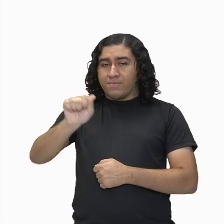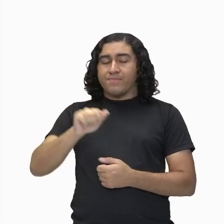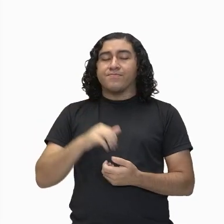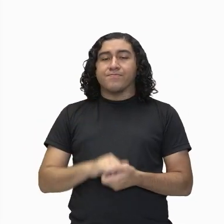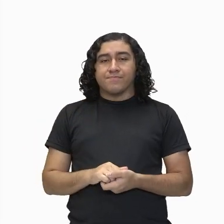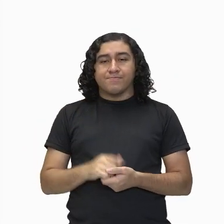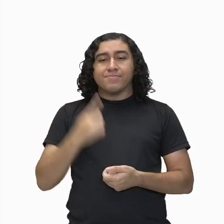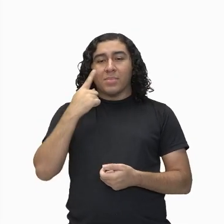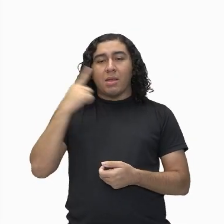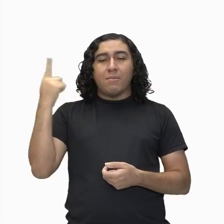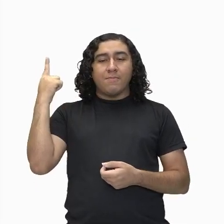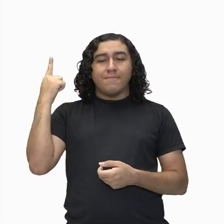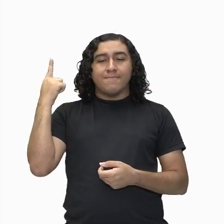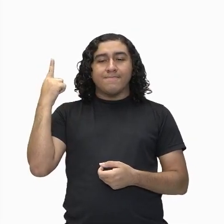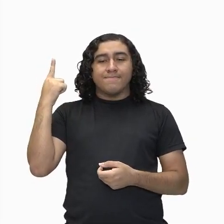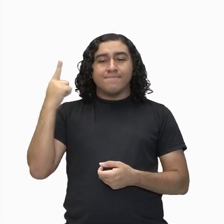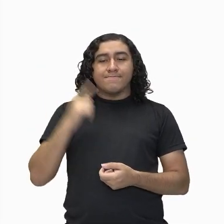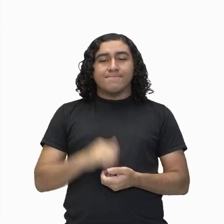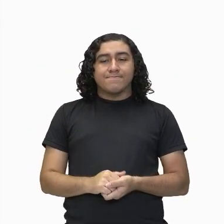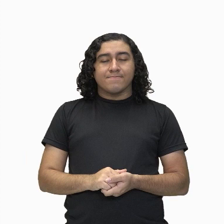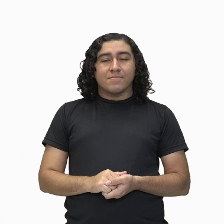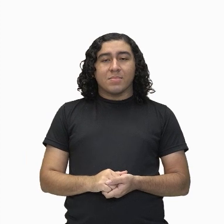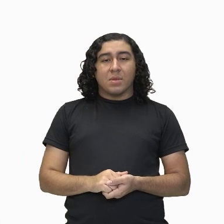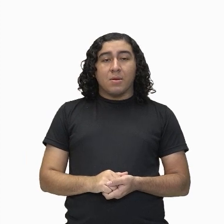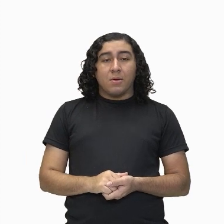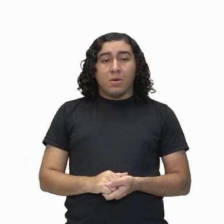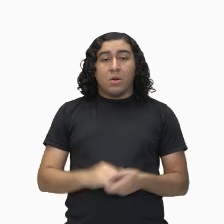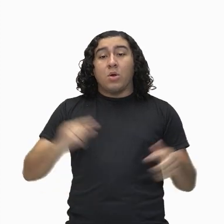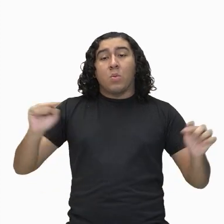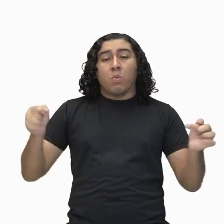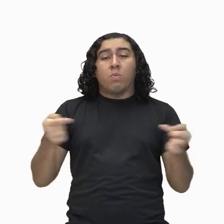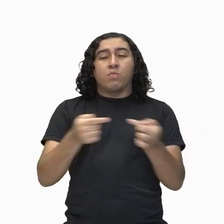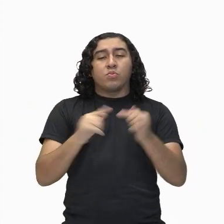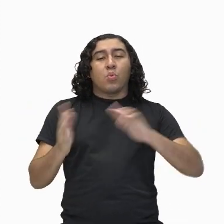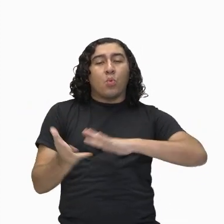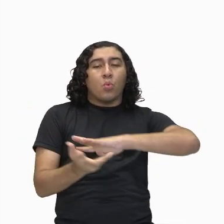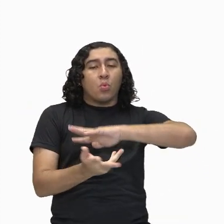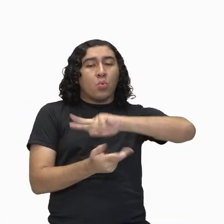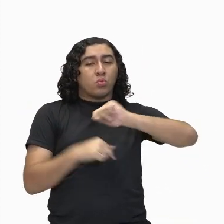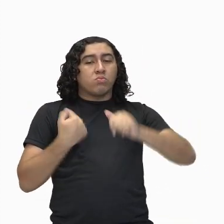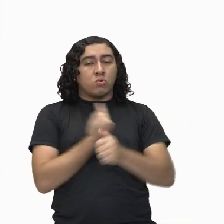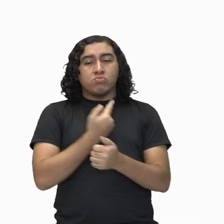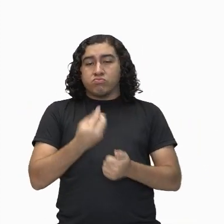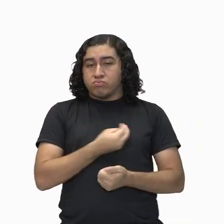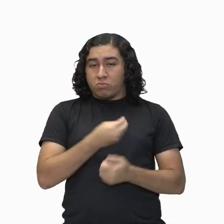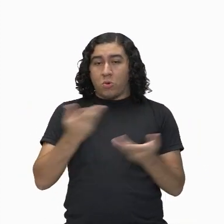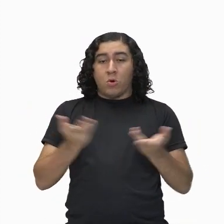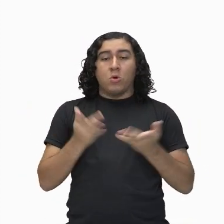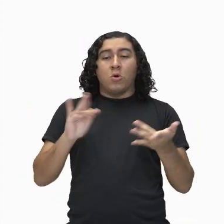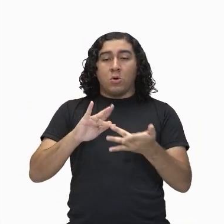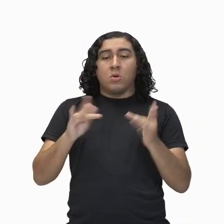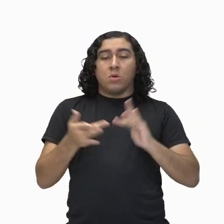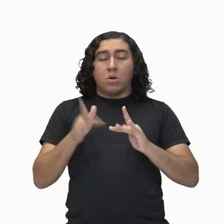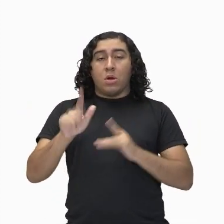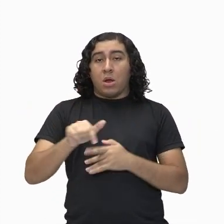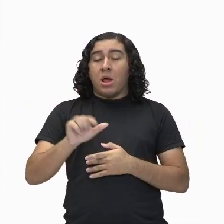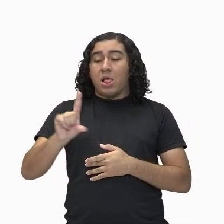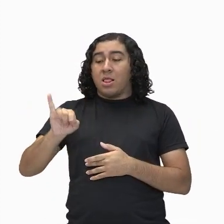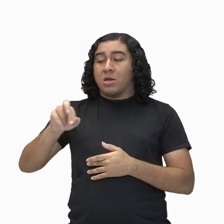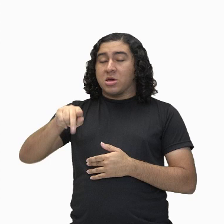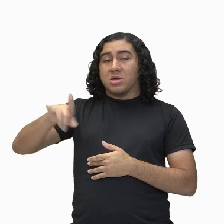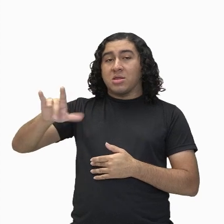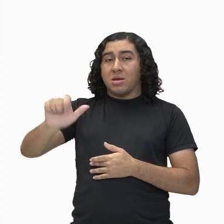nós que isso daí, ele define esse mundo que nós vivemos hoje. Ele chama essa modernidade líquida,